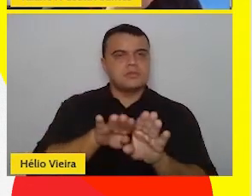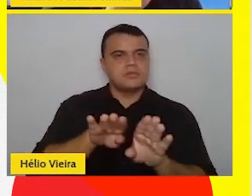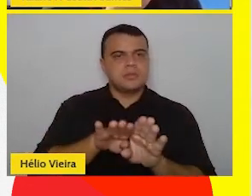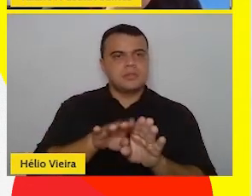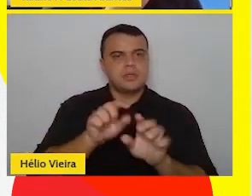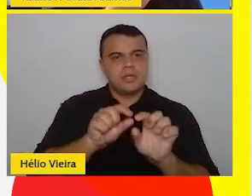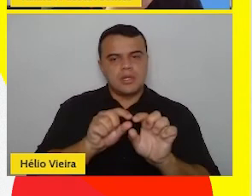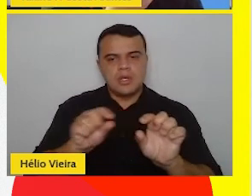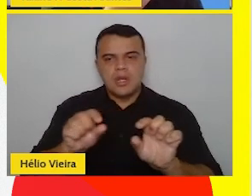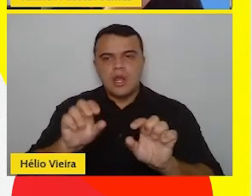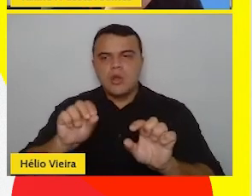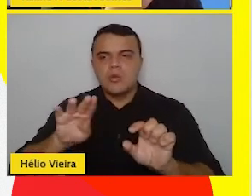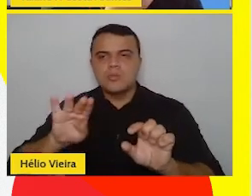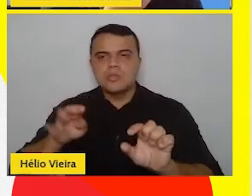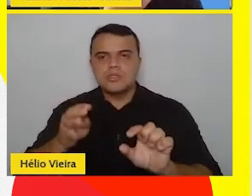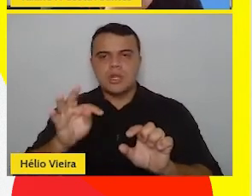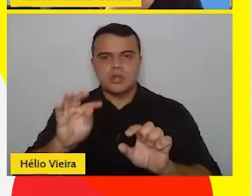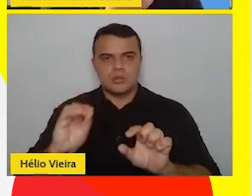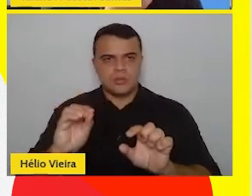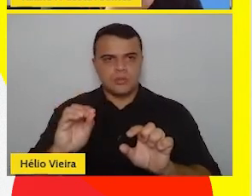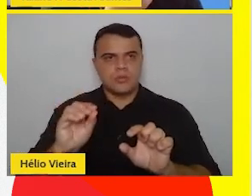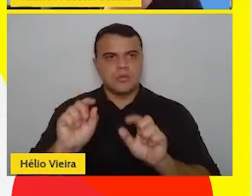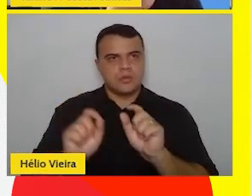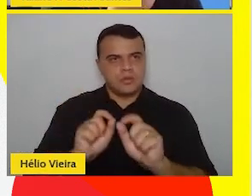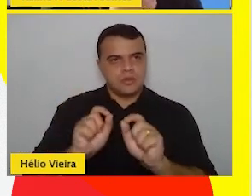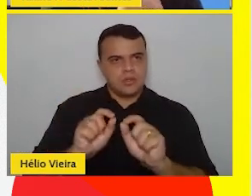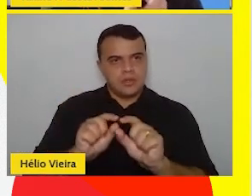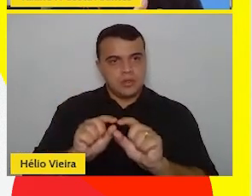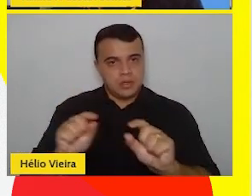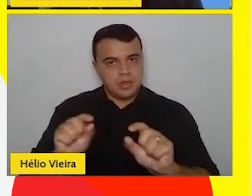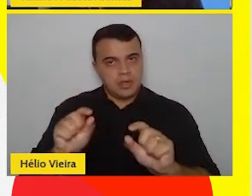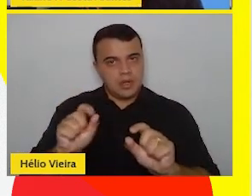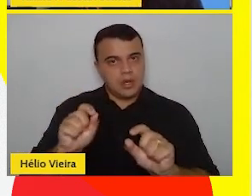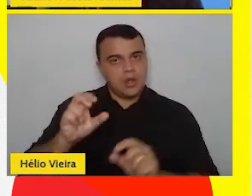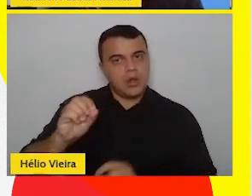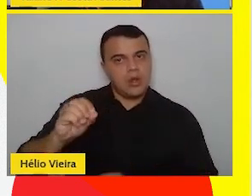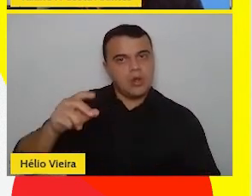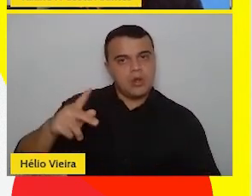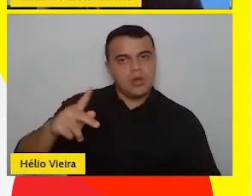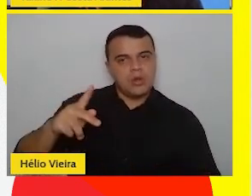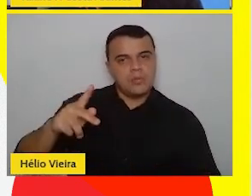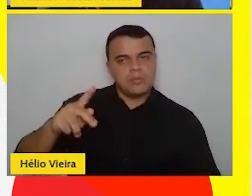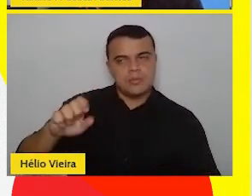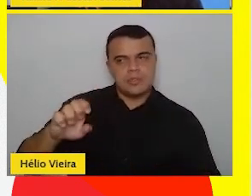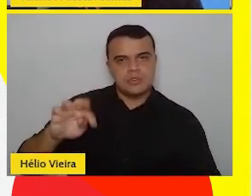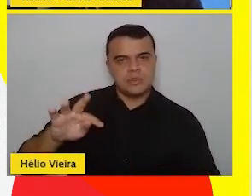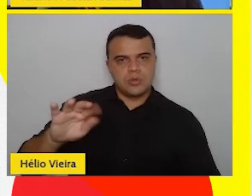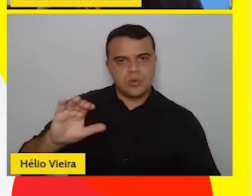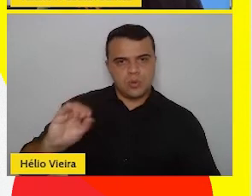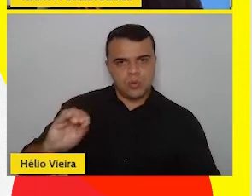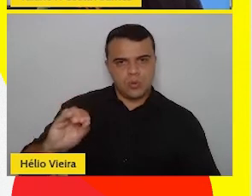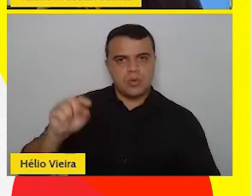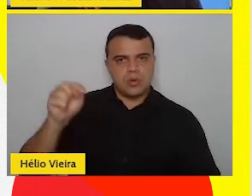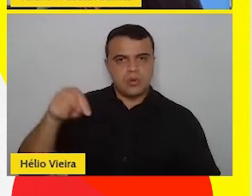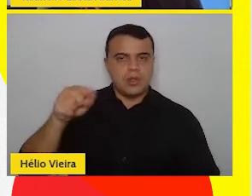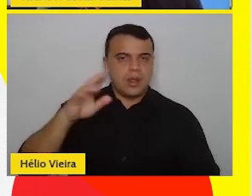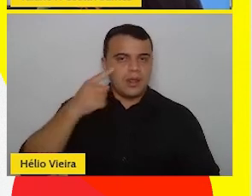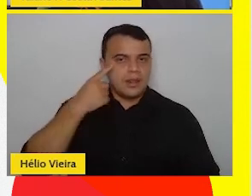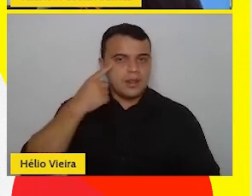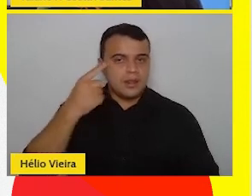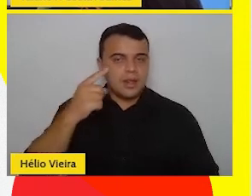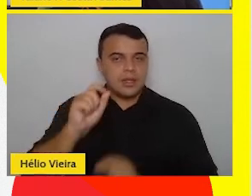linha objeto, e a linha objeto óptico. Então, a ideia é